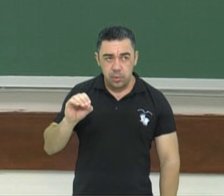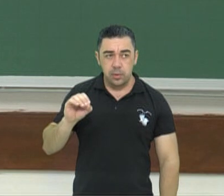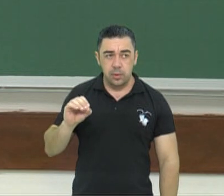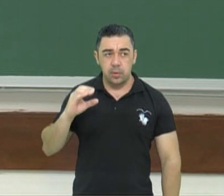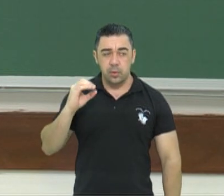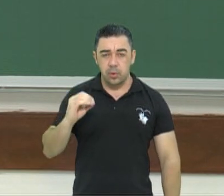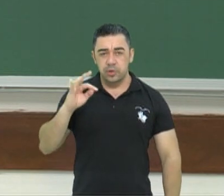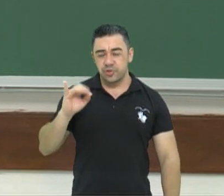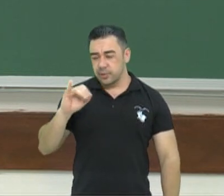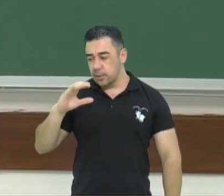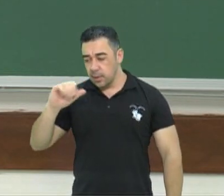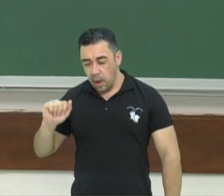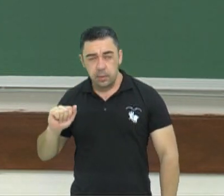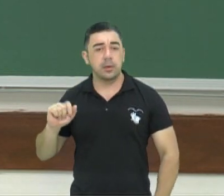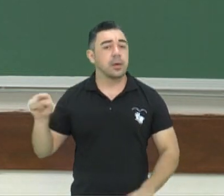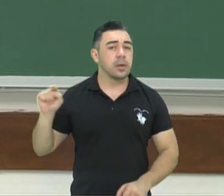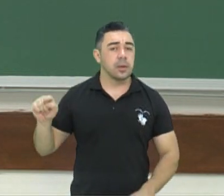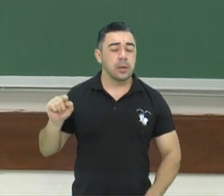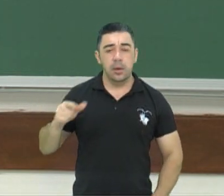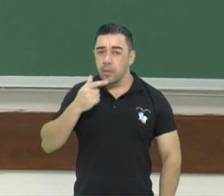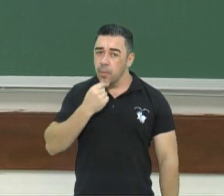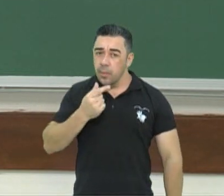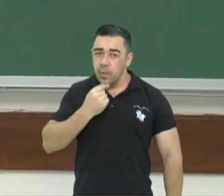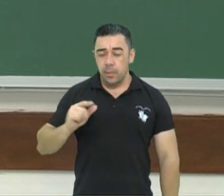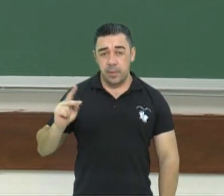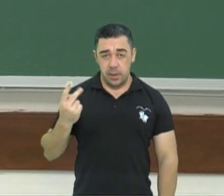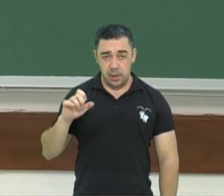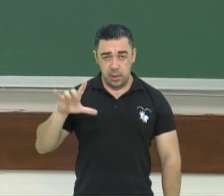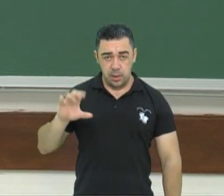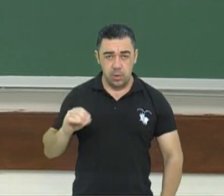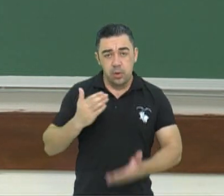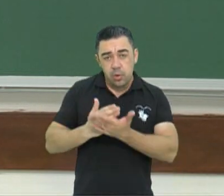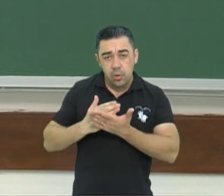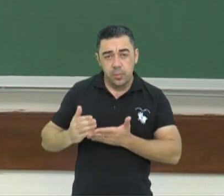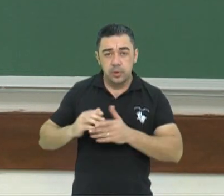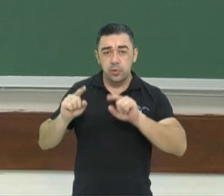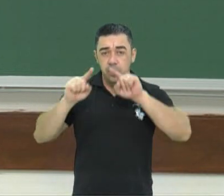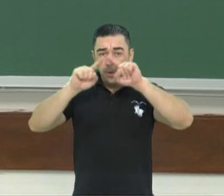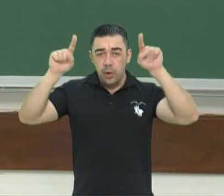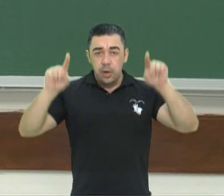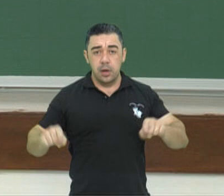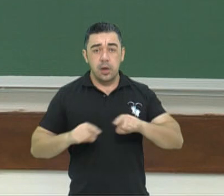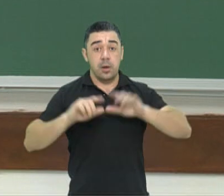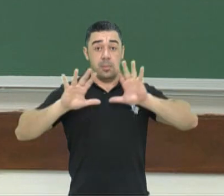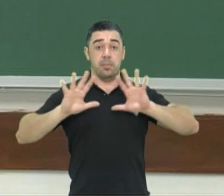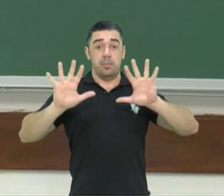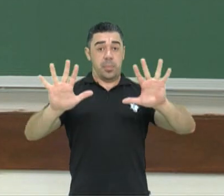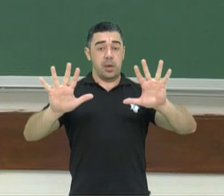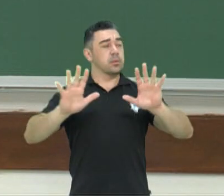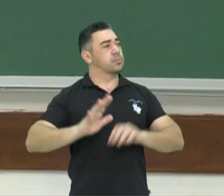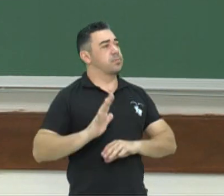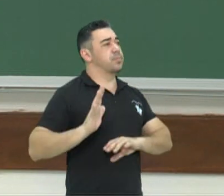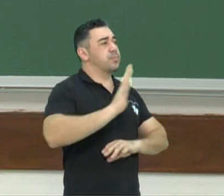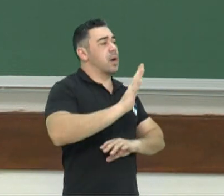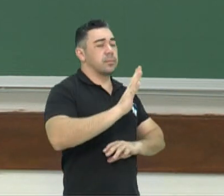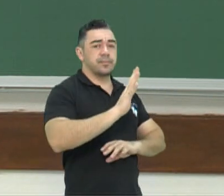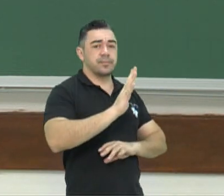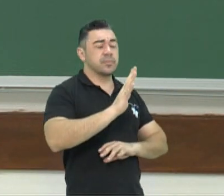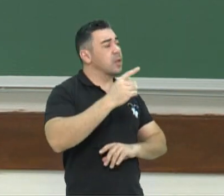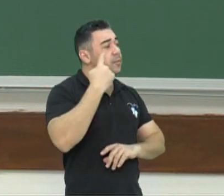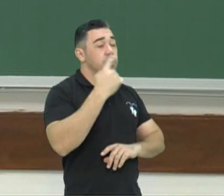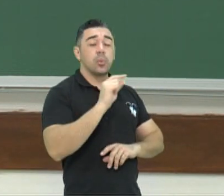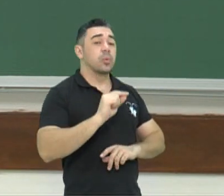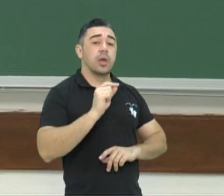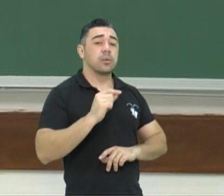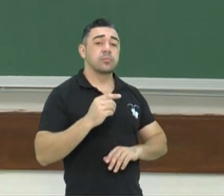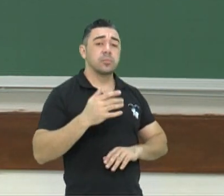Oiticica, desculpa? Lembrando, Hélio Oiticica, ele começou com uma obra que ele colocava na parede. Aí ele viu que aquela obra na parede não dava